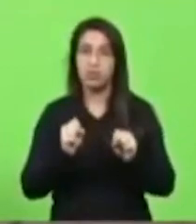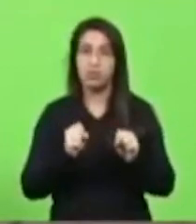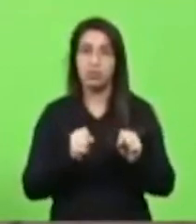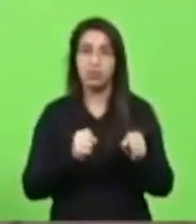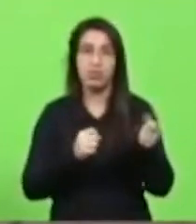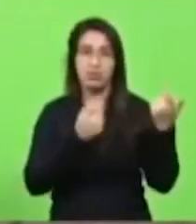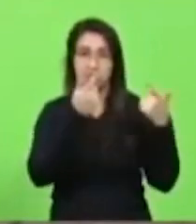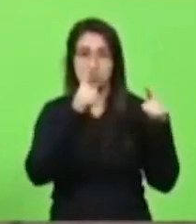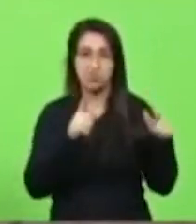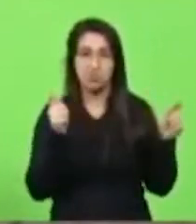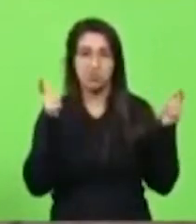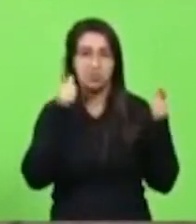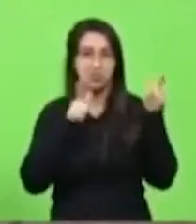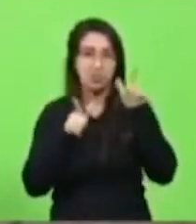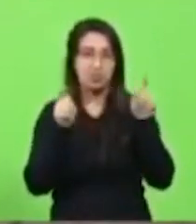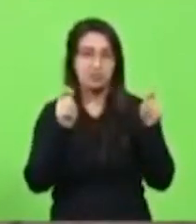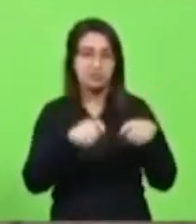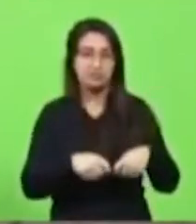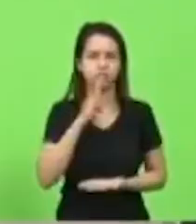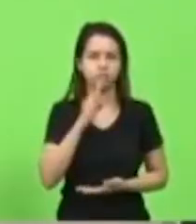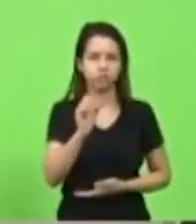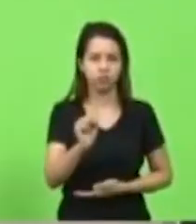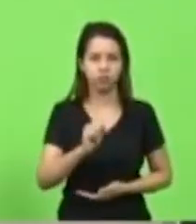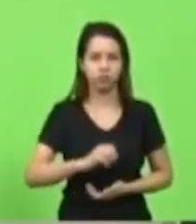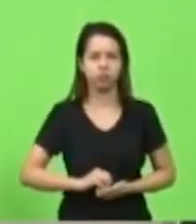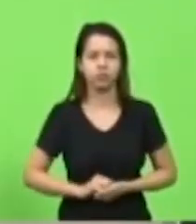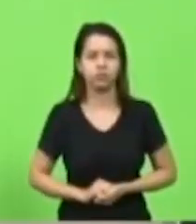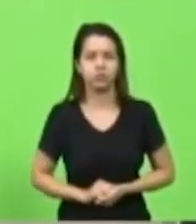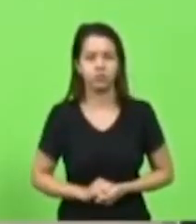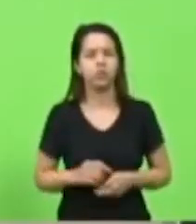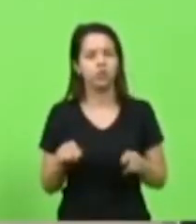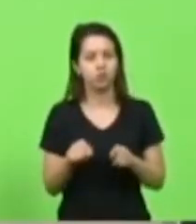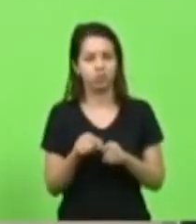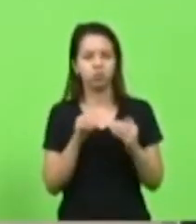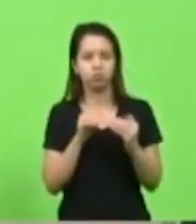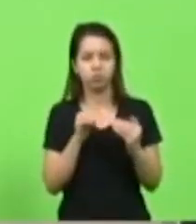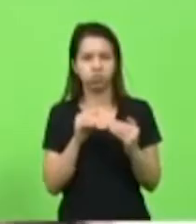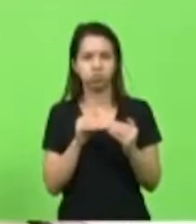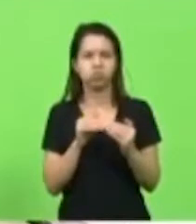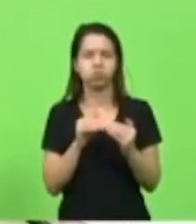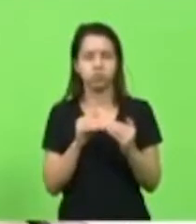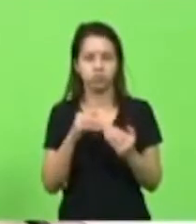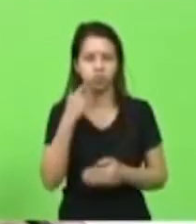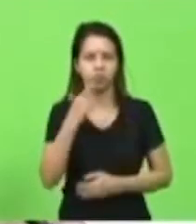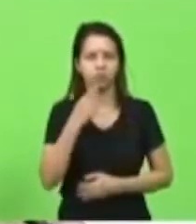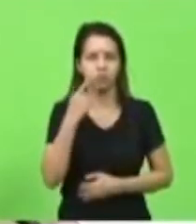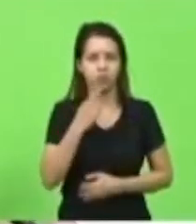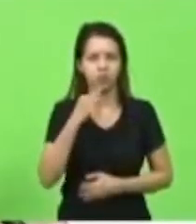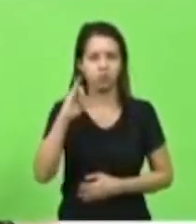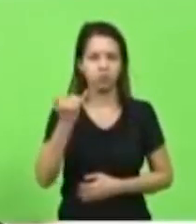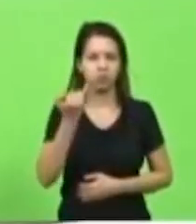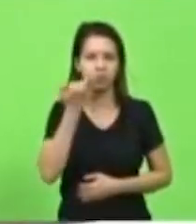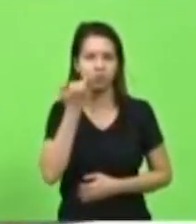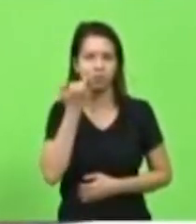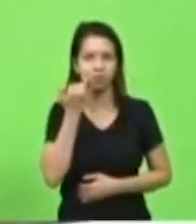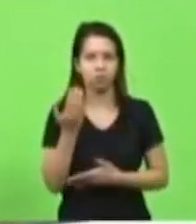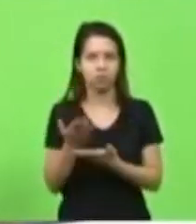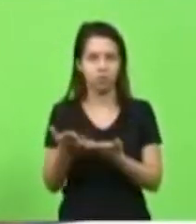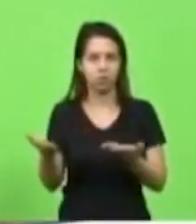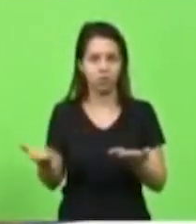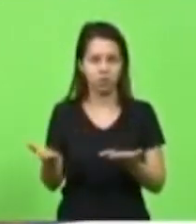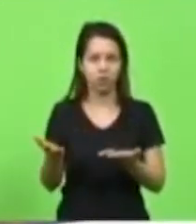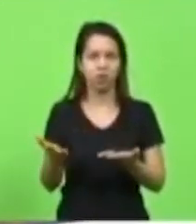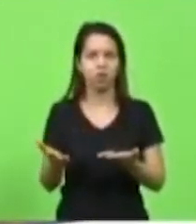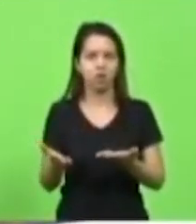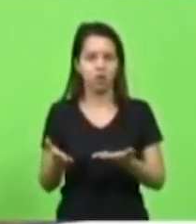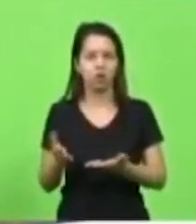que torna o projeto totalmente constitucional. Da mesma forma, corroboro com as palavras do deputado Gessé, a situação dos agentes